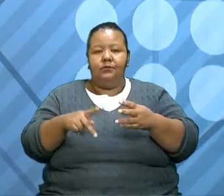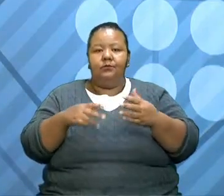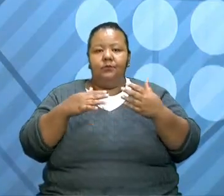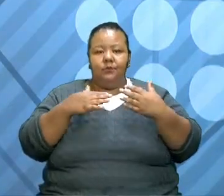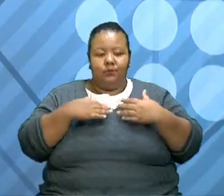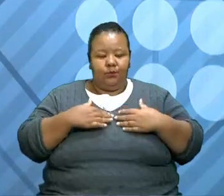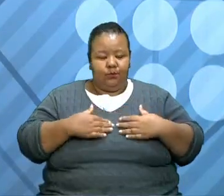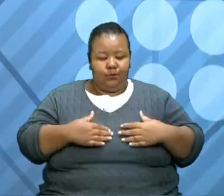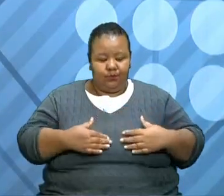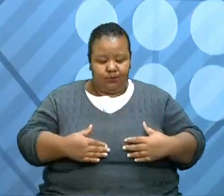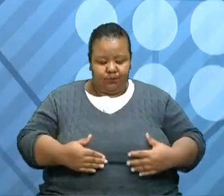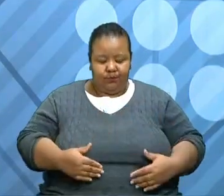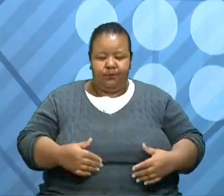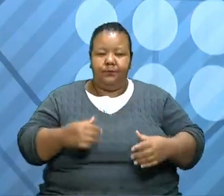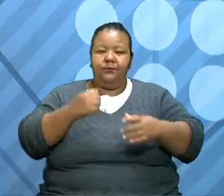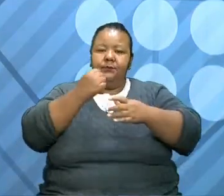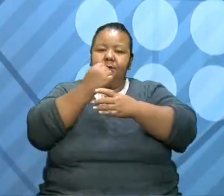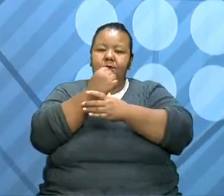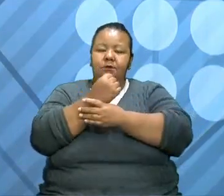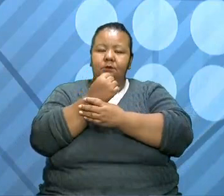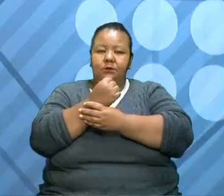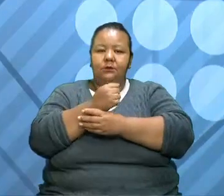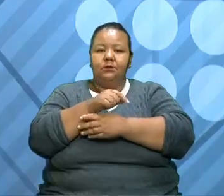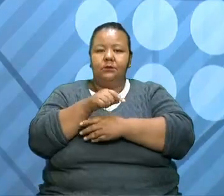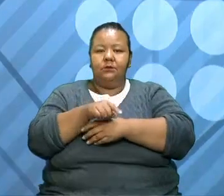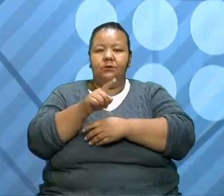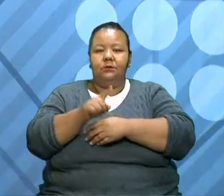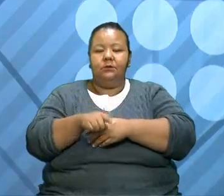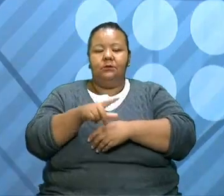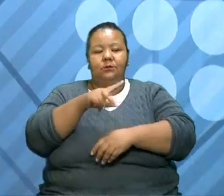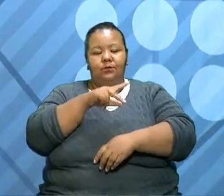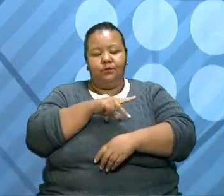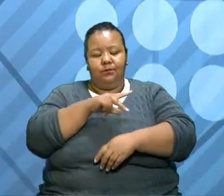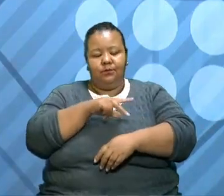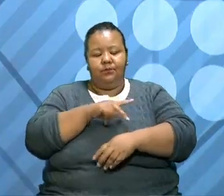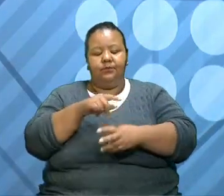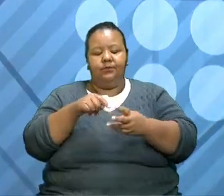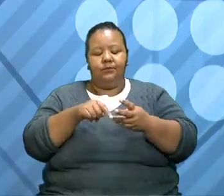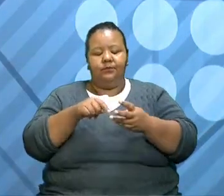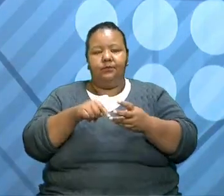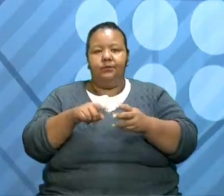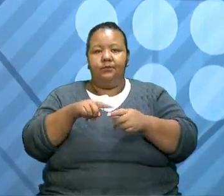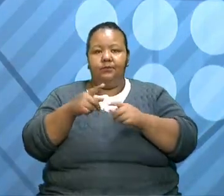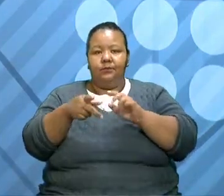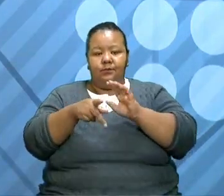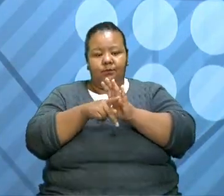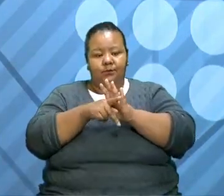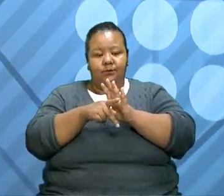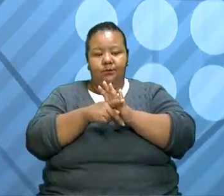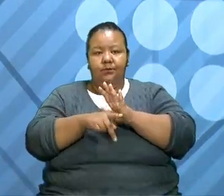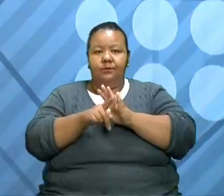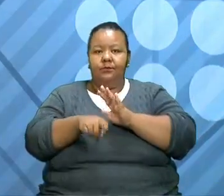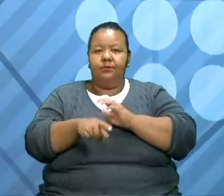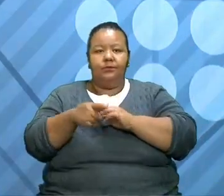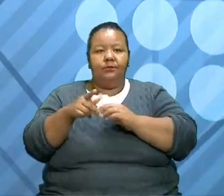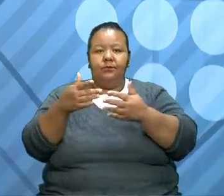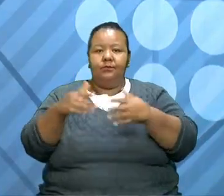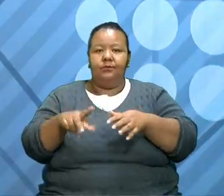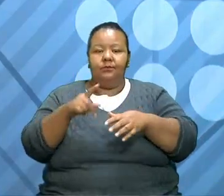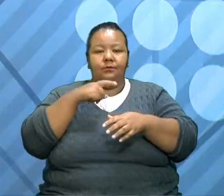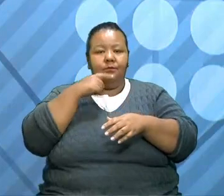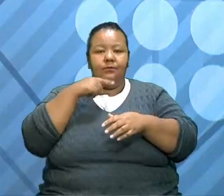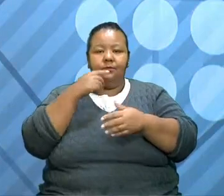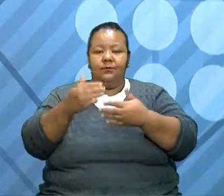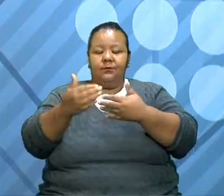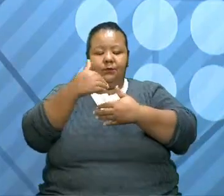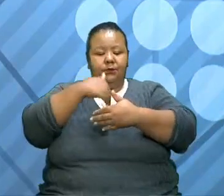corpo, uma necessidade de segurança, também de privacidade, de propriedade. Ou seja, você não quer que ninguém vá na sua